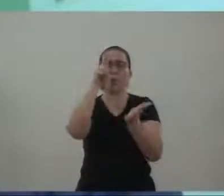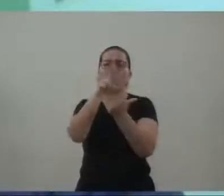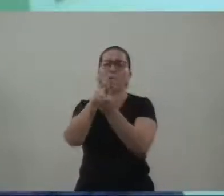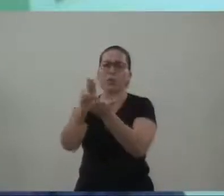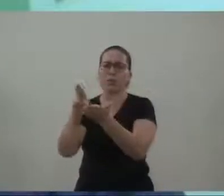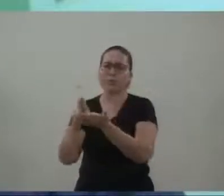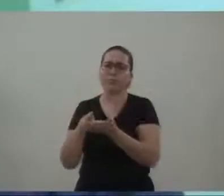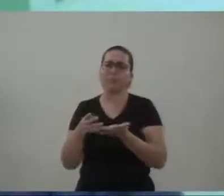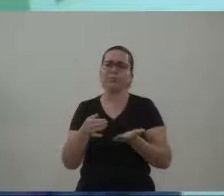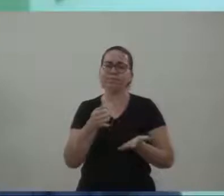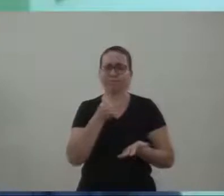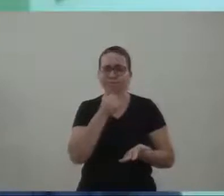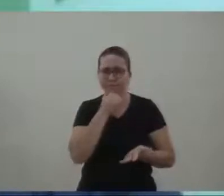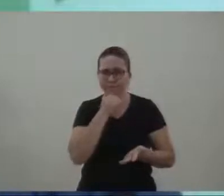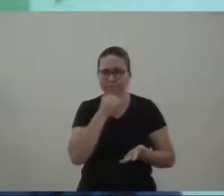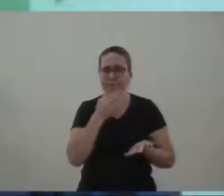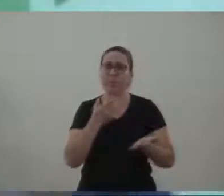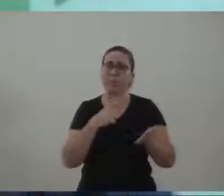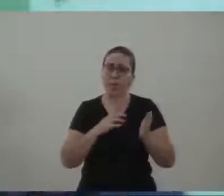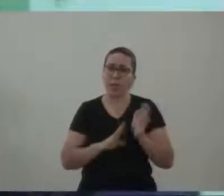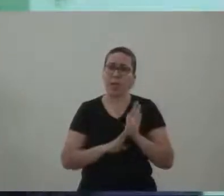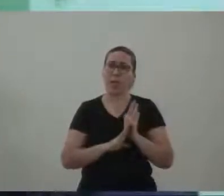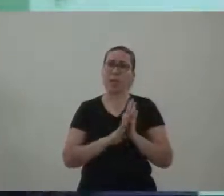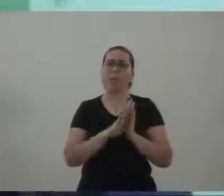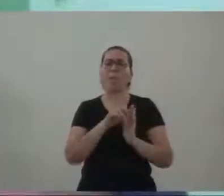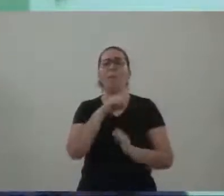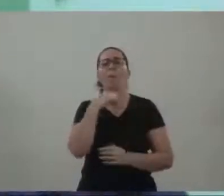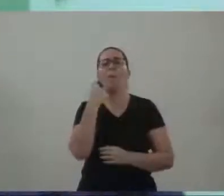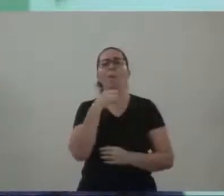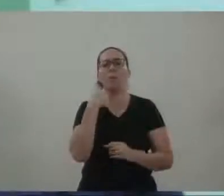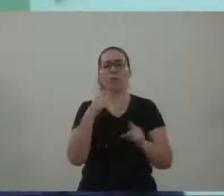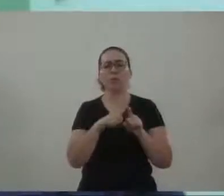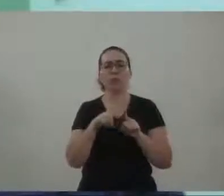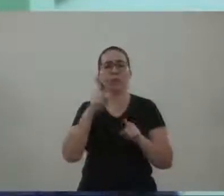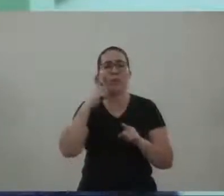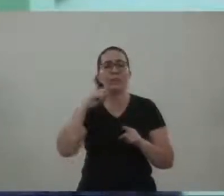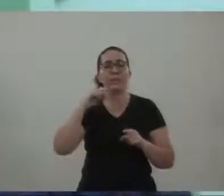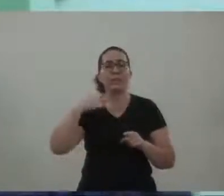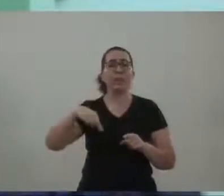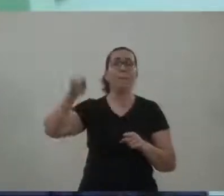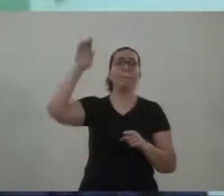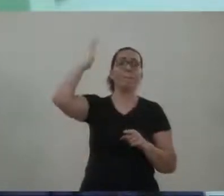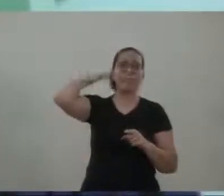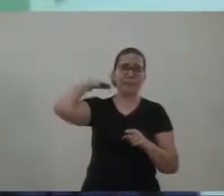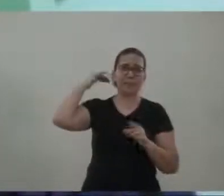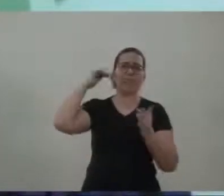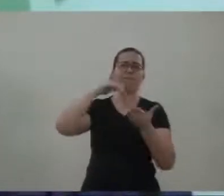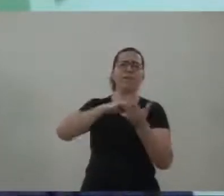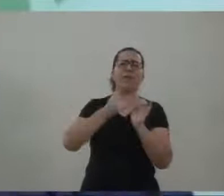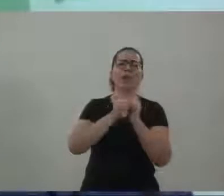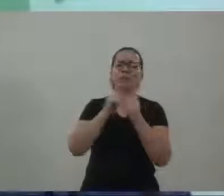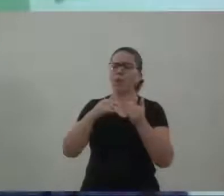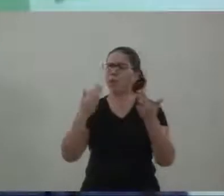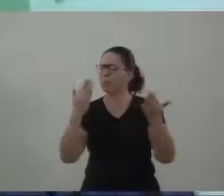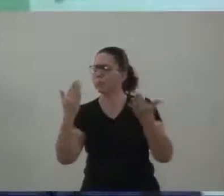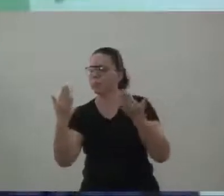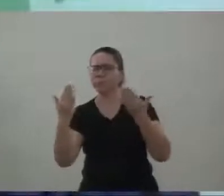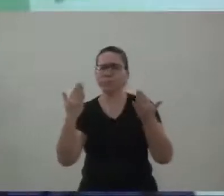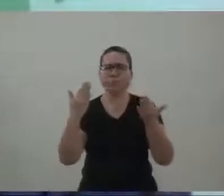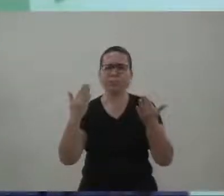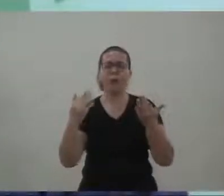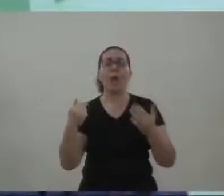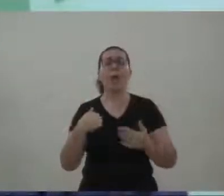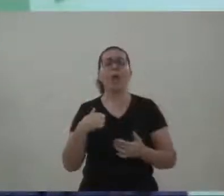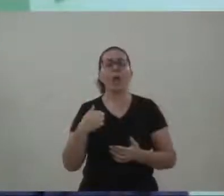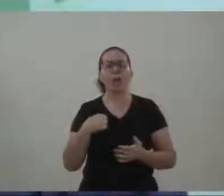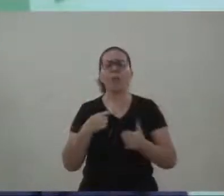né, e infelizmente um aumento no número de óbitos em relação à semana passada e o final de julho. O que eu estou propondo, o que eu